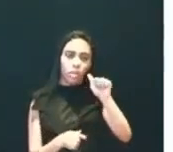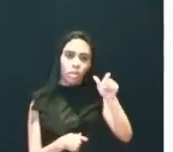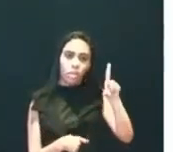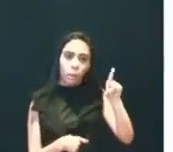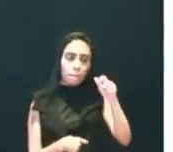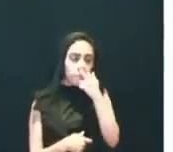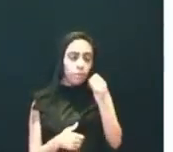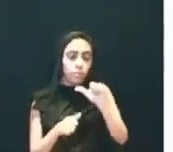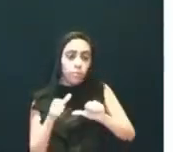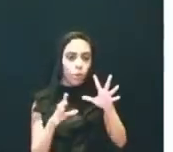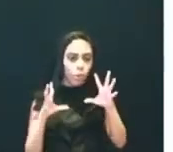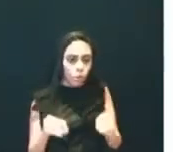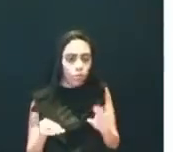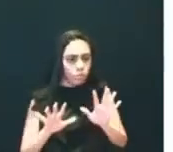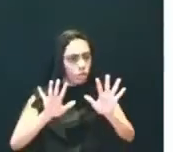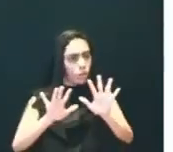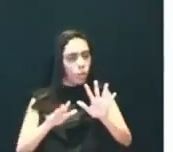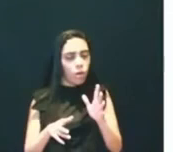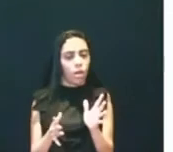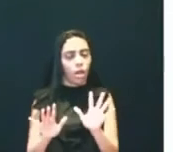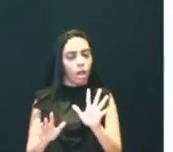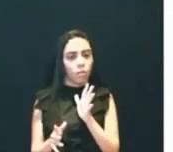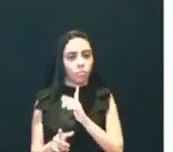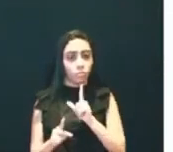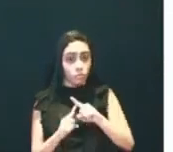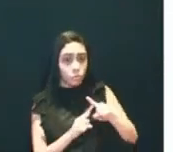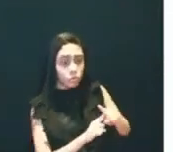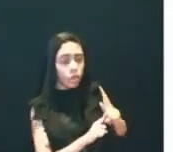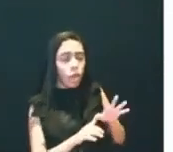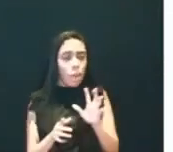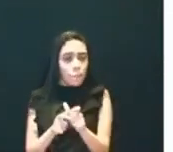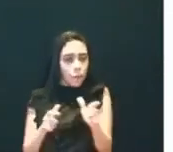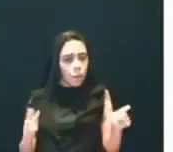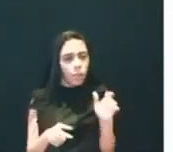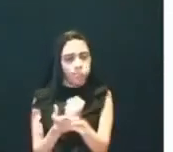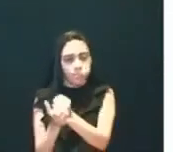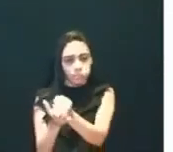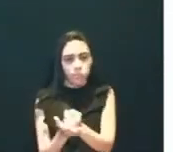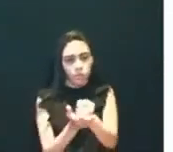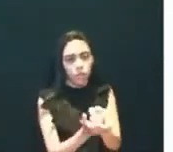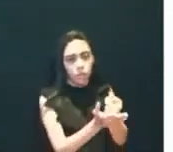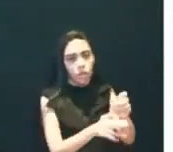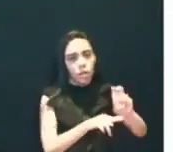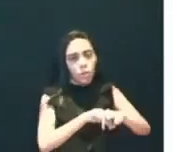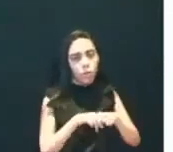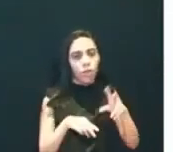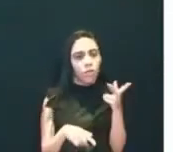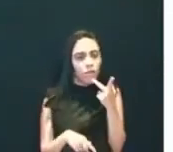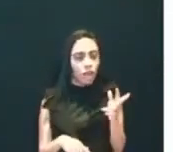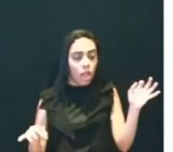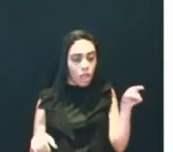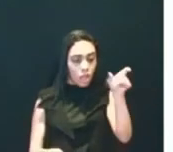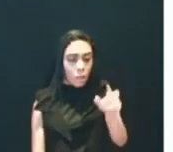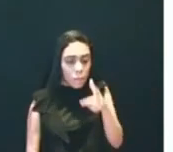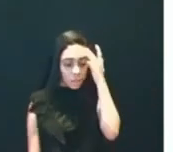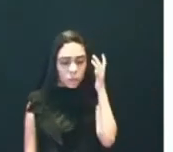transformando. Não de todas as leucemias linfóides agudas, mas de uma boa parte delas. Então, ainda não dá para dizer que o paciente